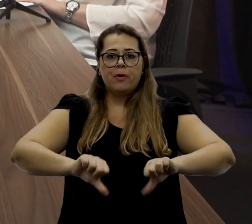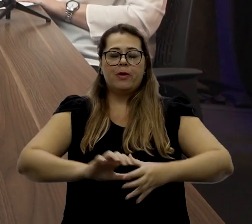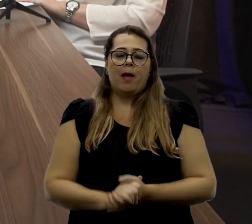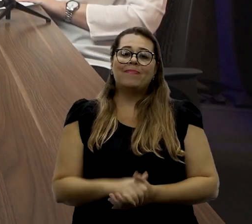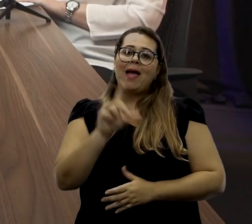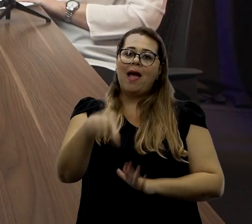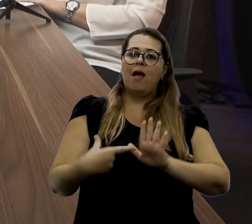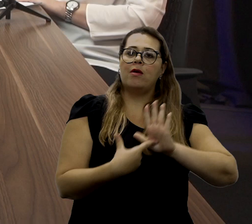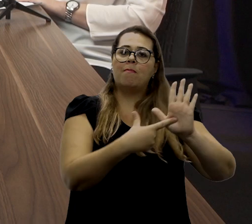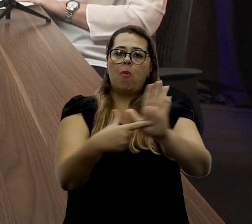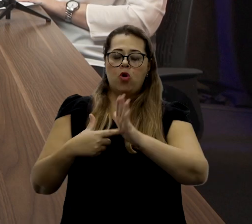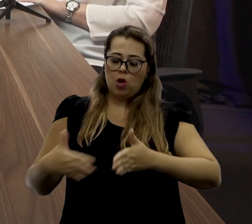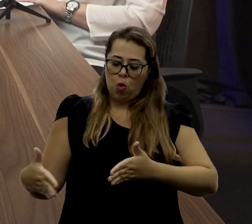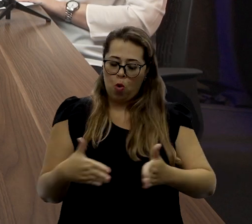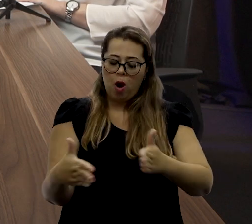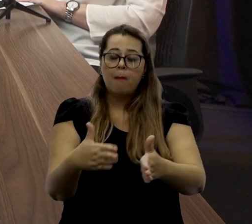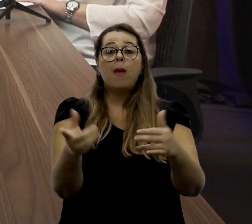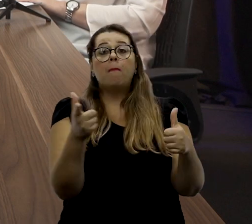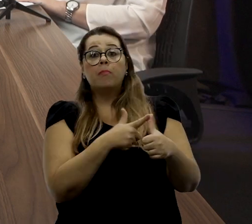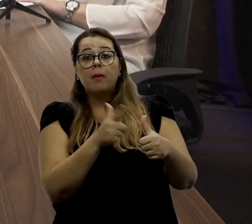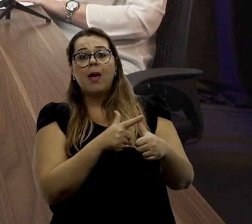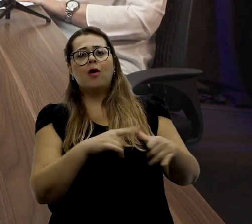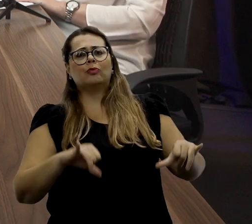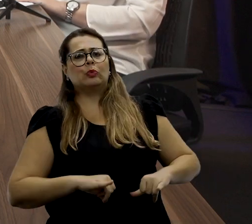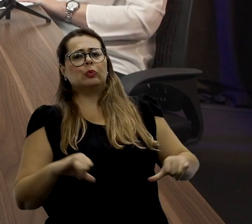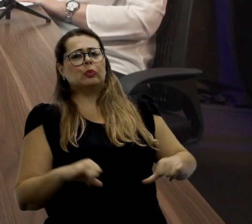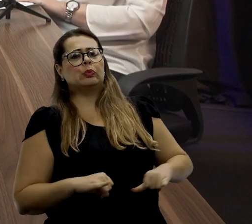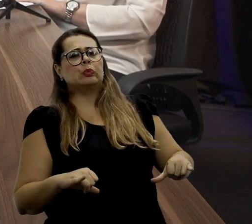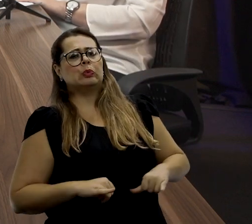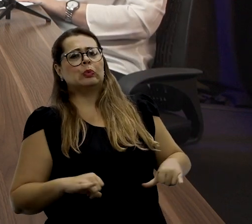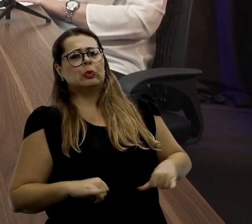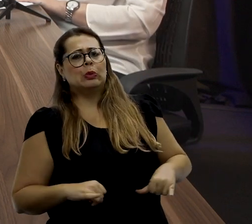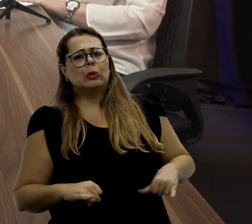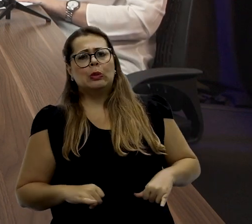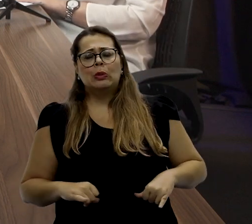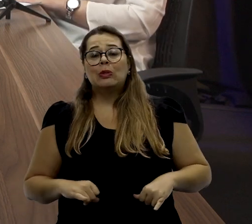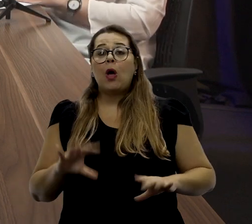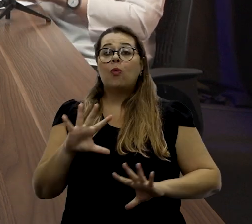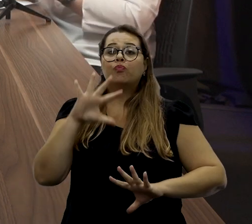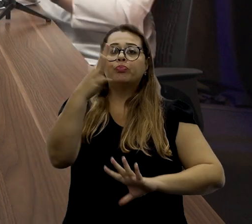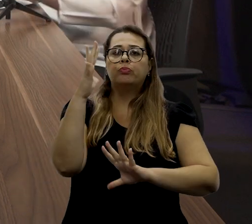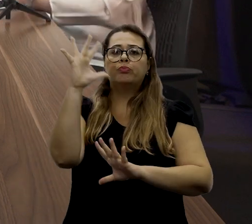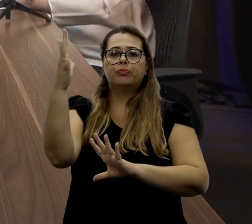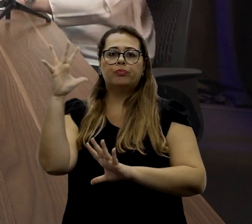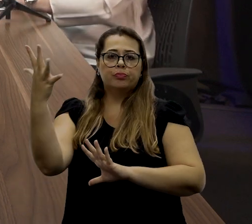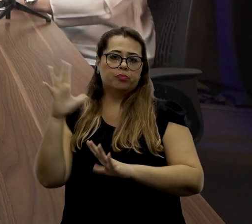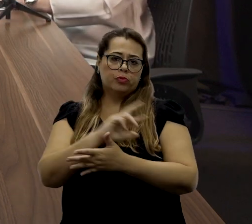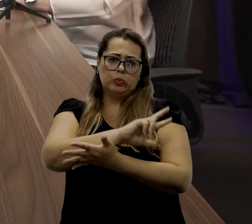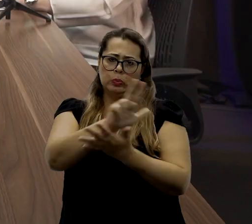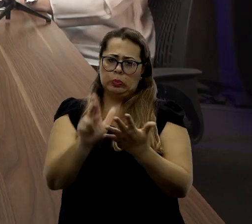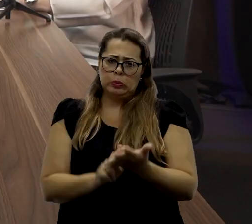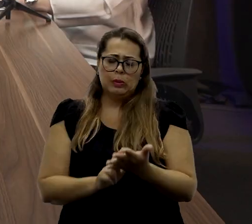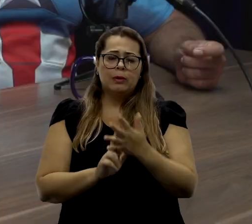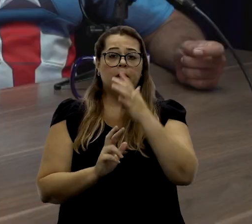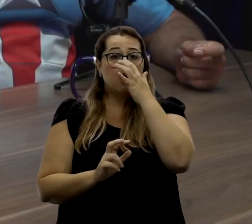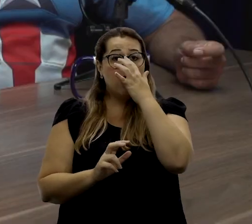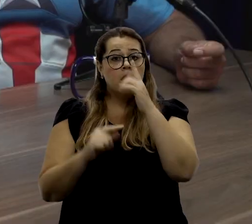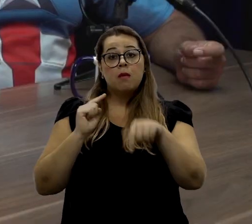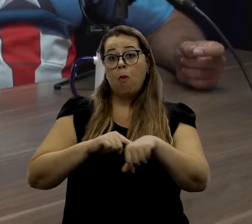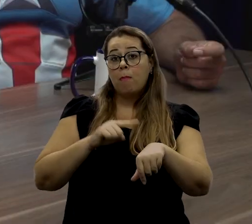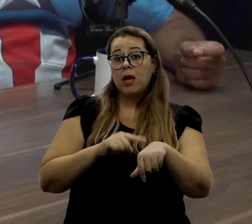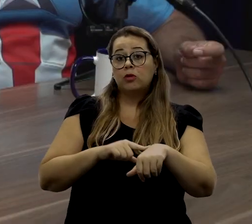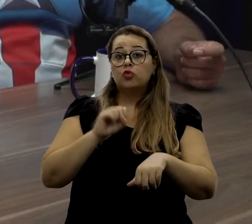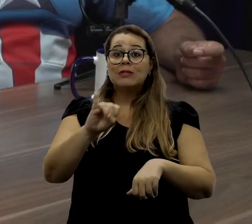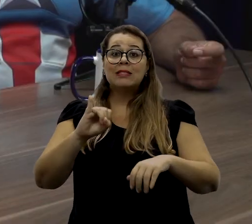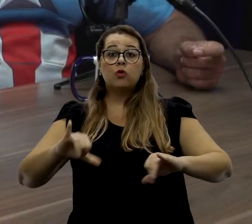é esse o caminho. Então, primeiro tem lá o sofrimento, que tem várias causas, né? E esse sofrimento, quando ele